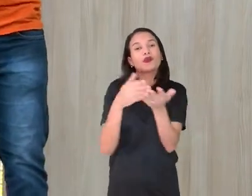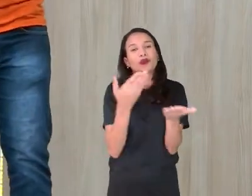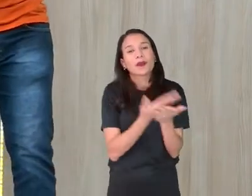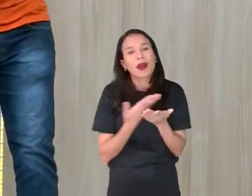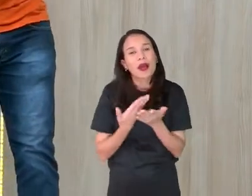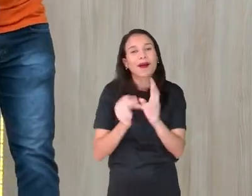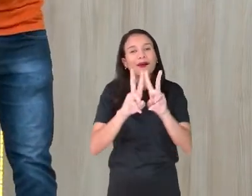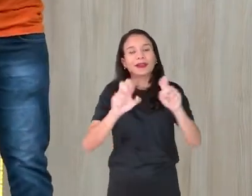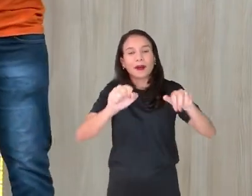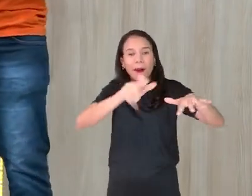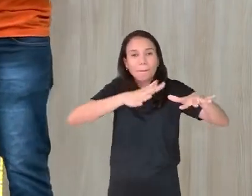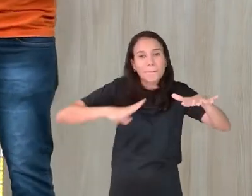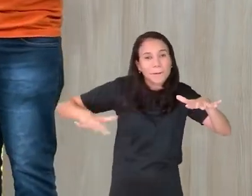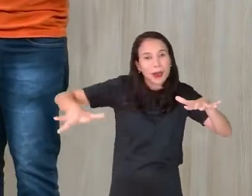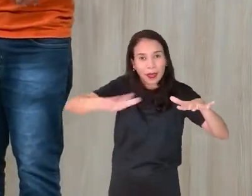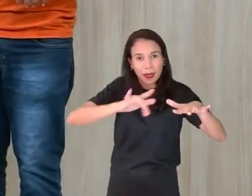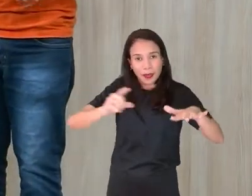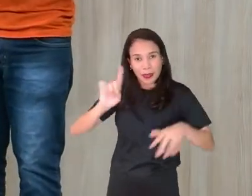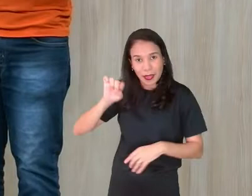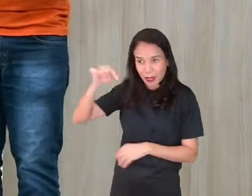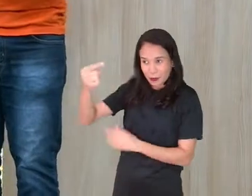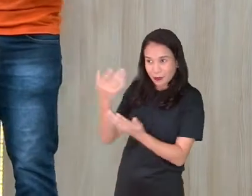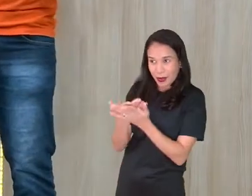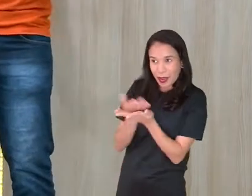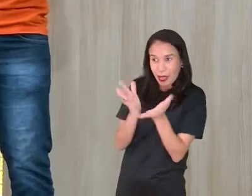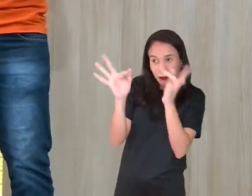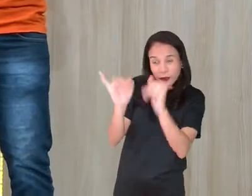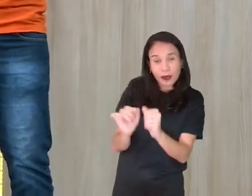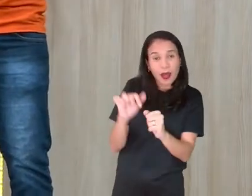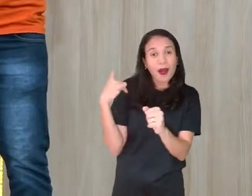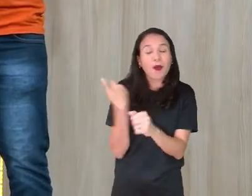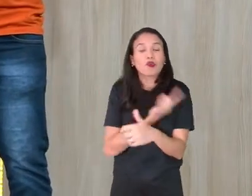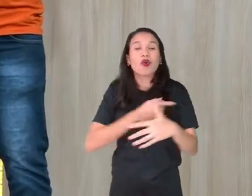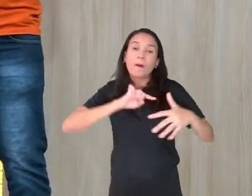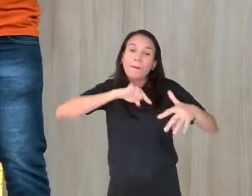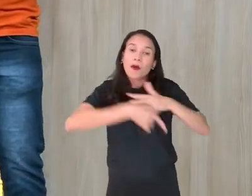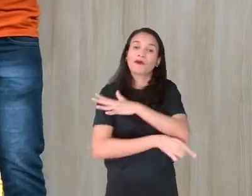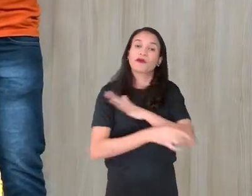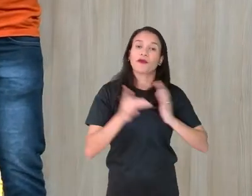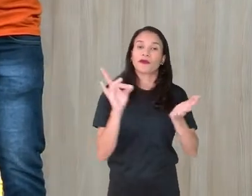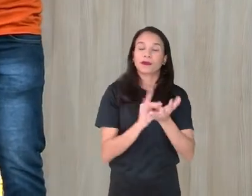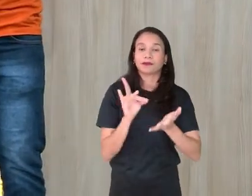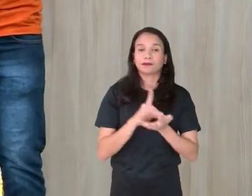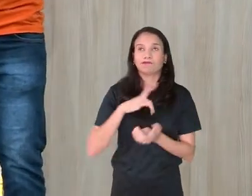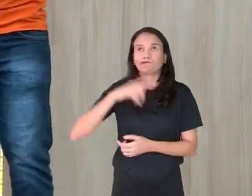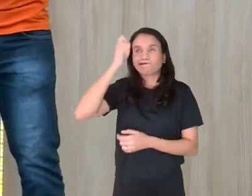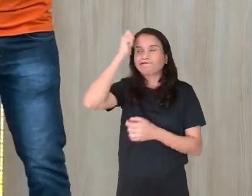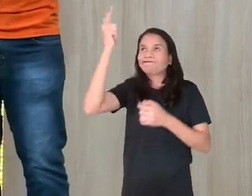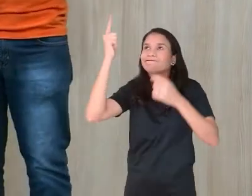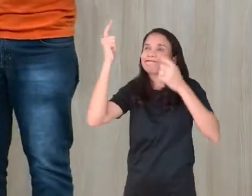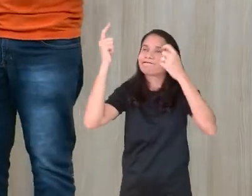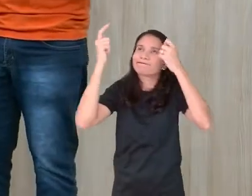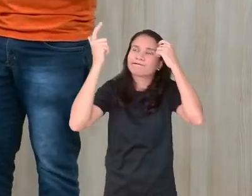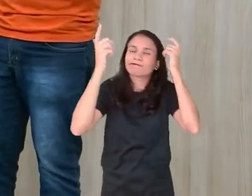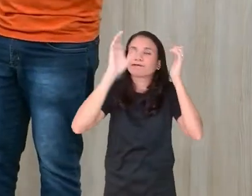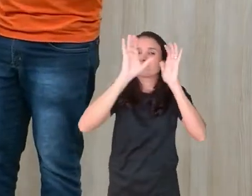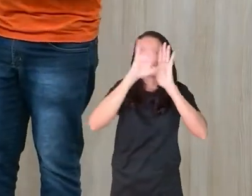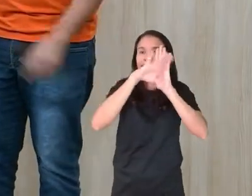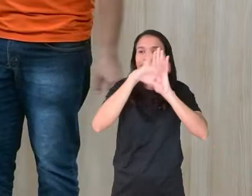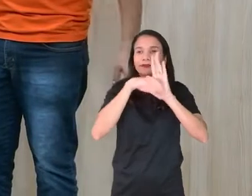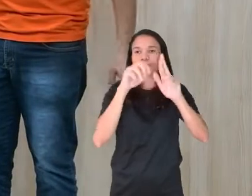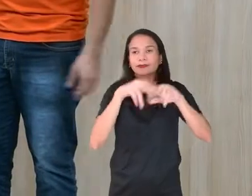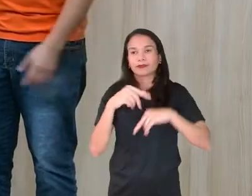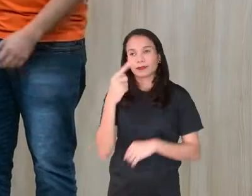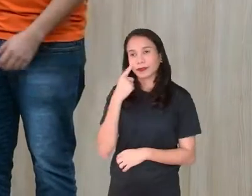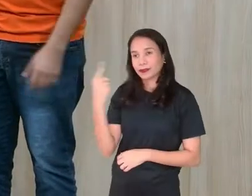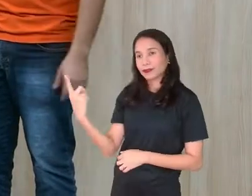tema planícies, vai ser a nossa próxima aula, em que a gente vai aprofundar essas ideias, né? A gente vai aprofundar esses conceitos. E